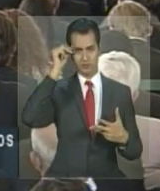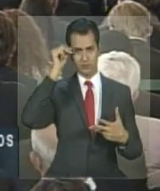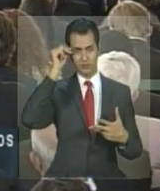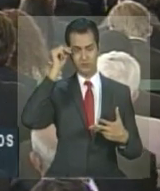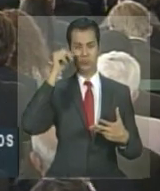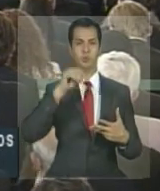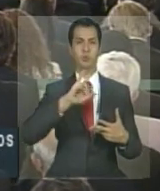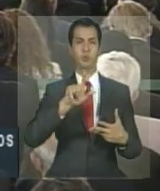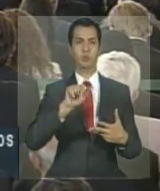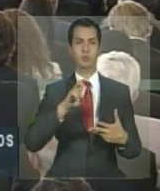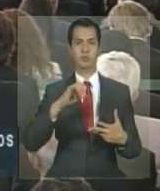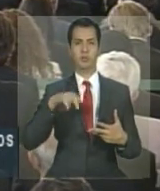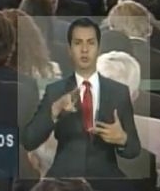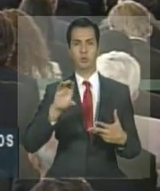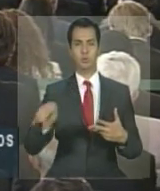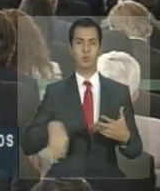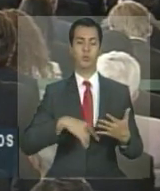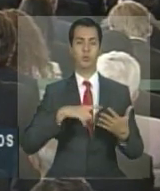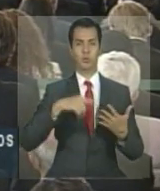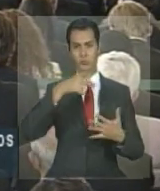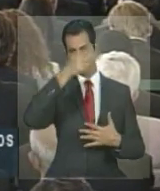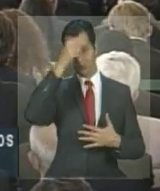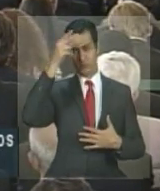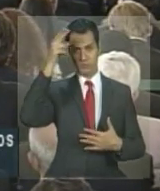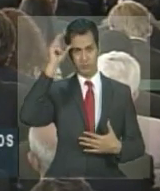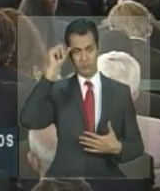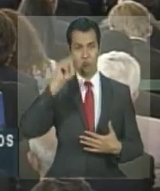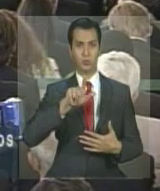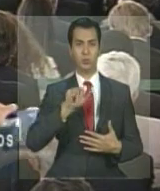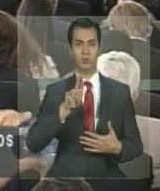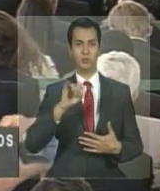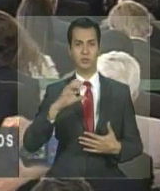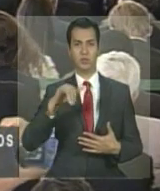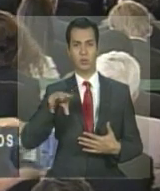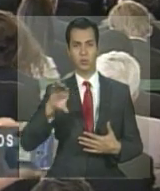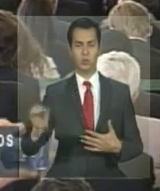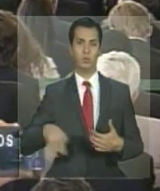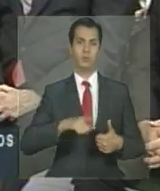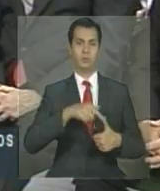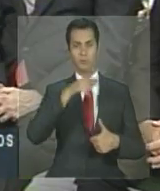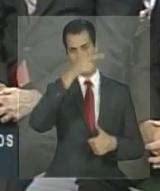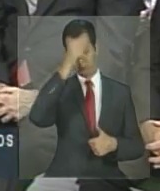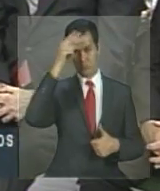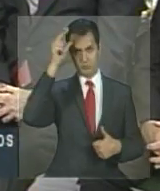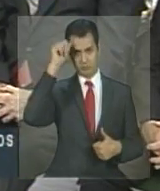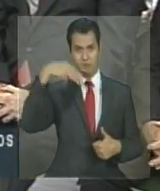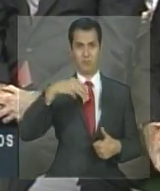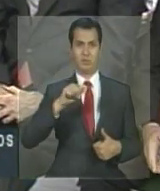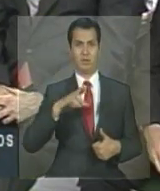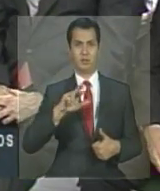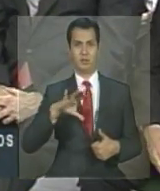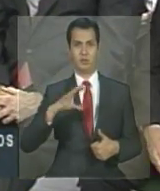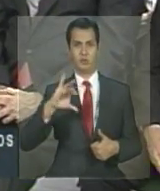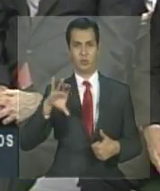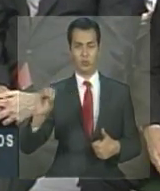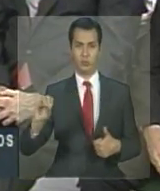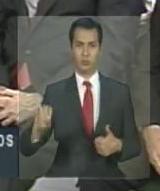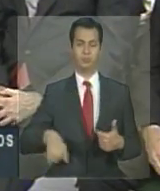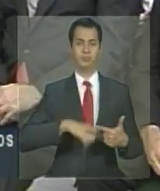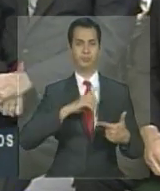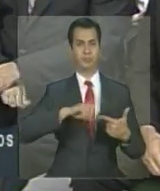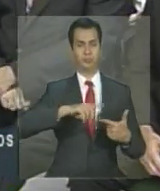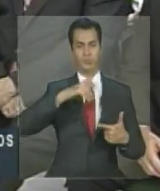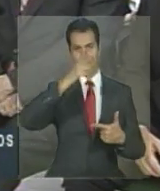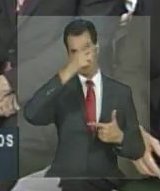Pessoa, Luciano Agra, prefeito de Curitiba, Luciano Dutti, prefeito Márcio Lacerda, de Belo